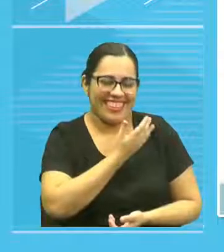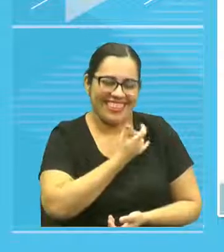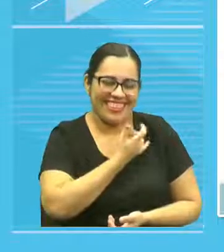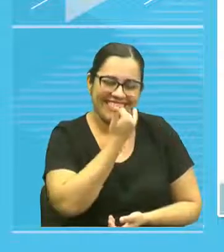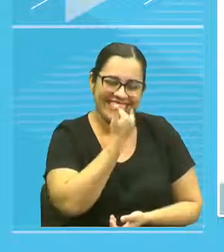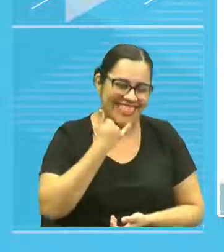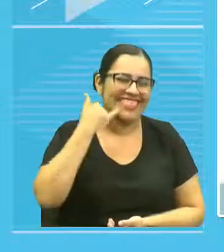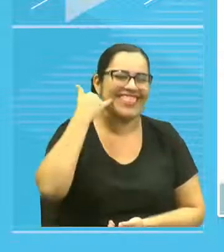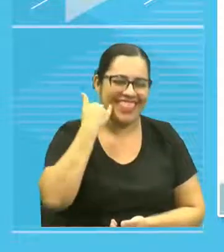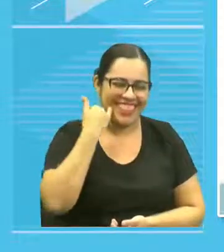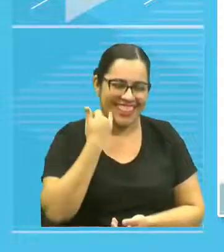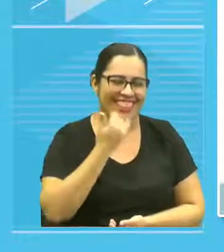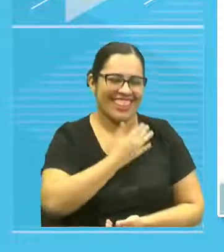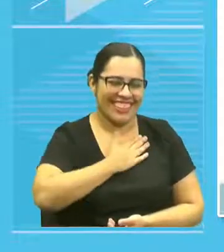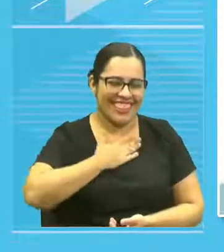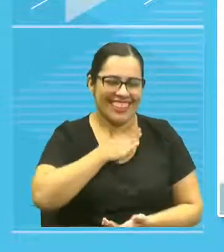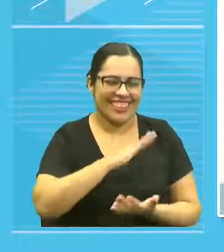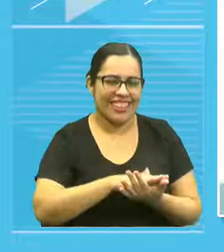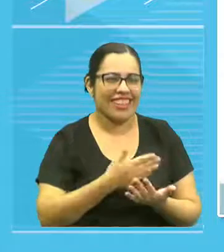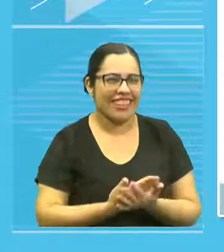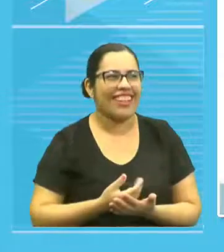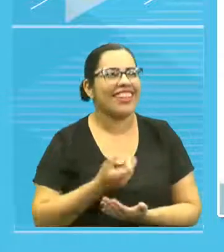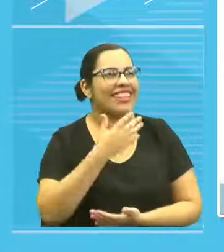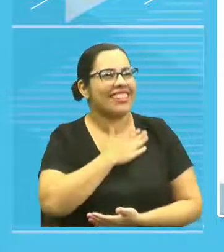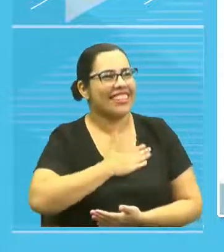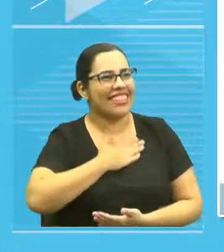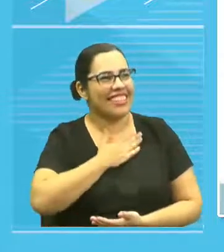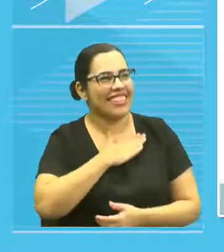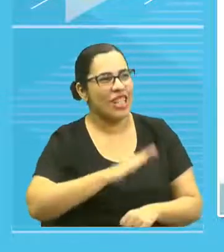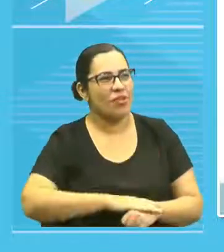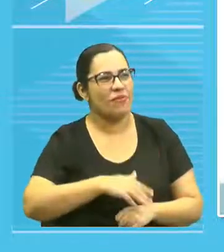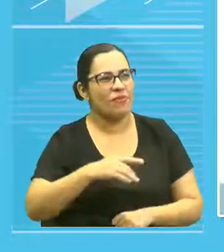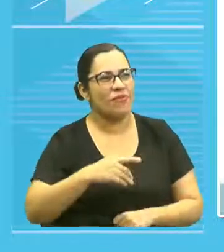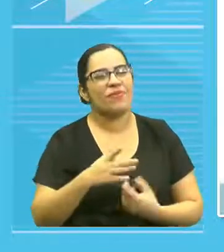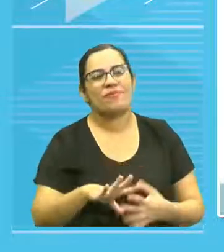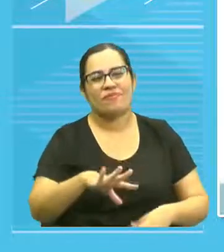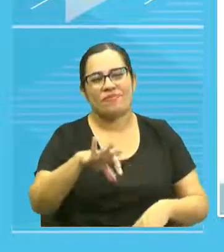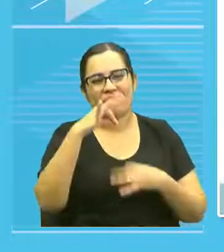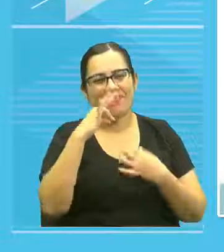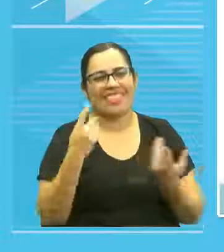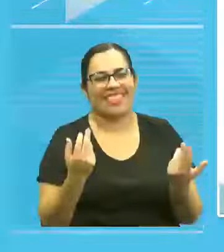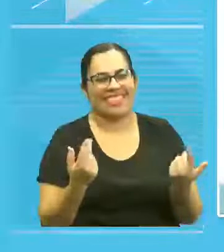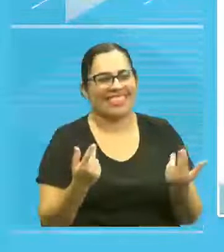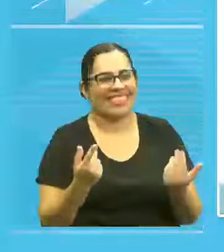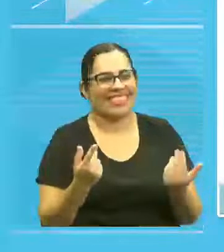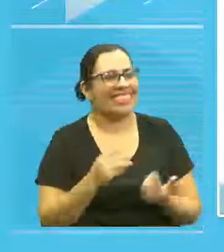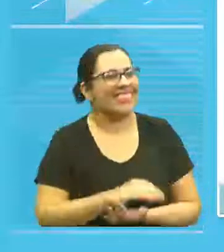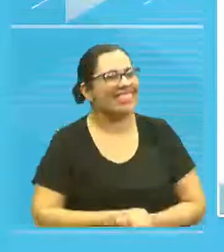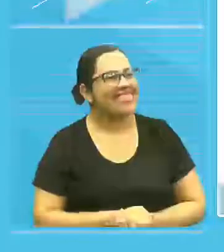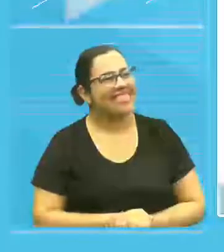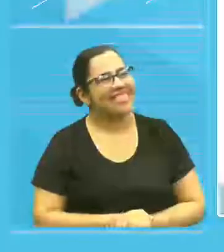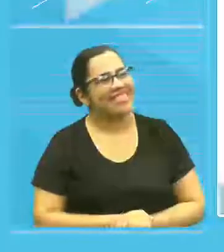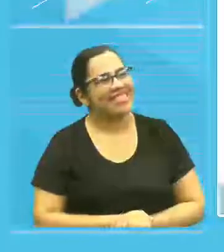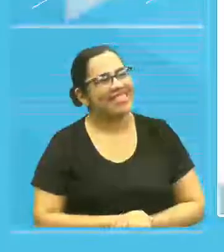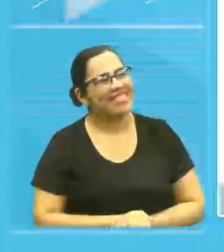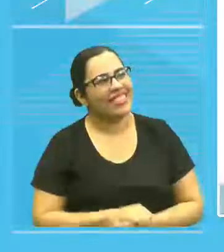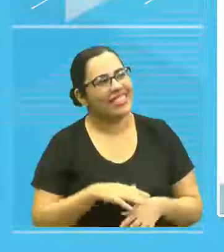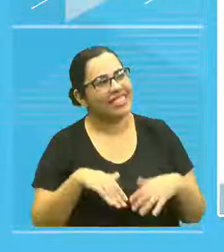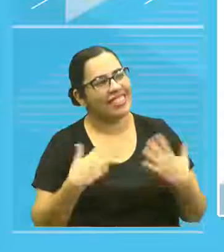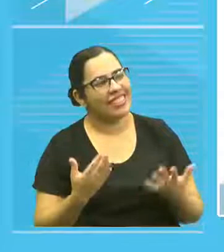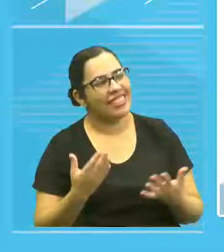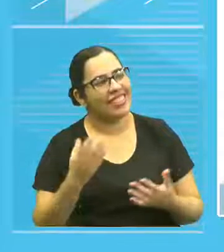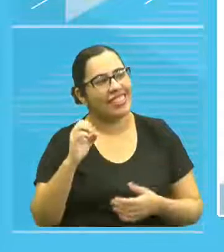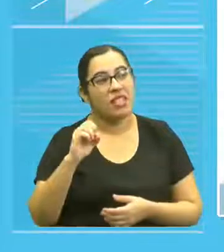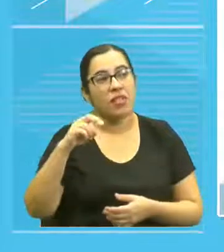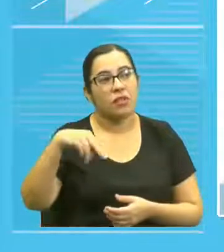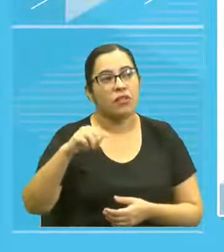gostar demais essa a tradução aqui em libras e o meu amigo Ismael Bem performático igual a mim A